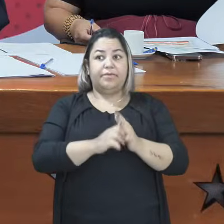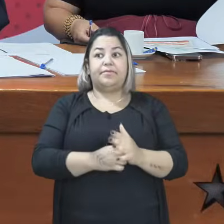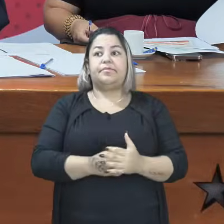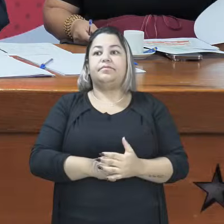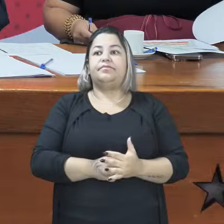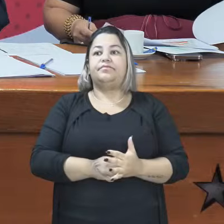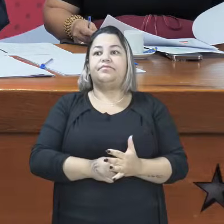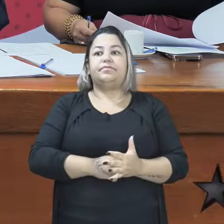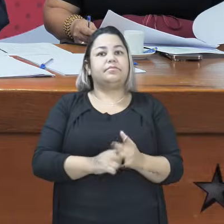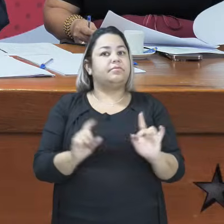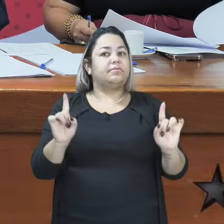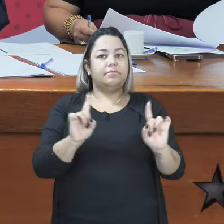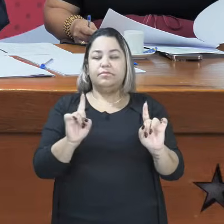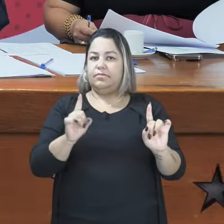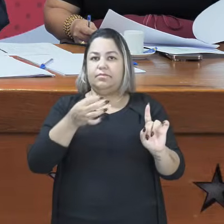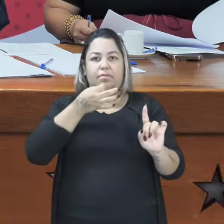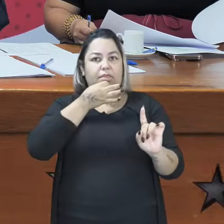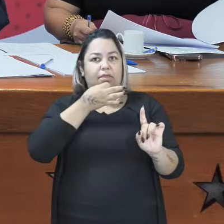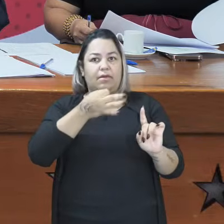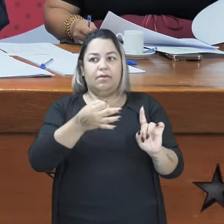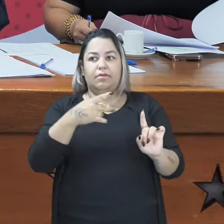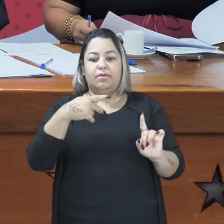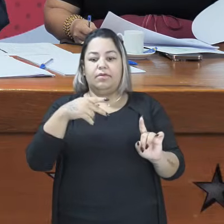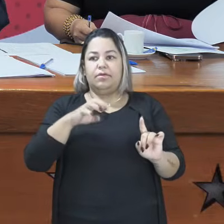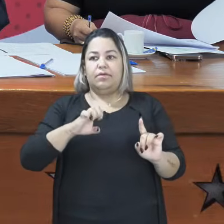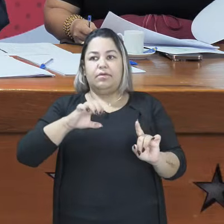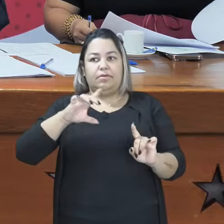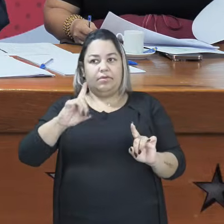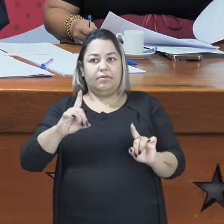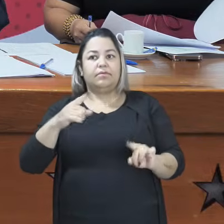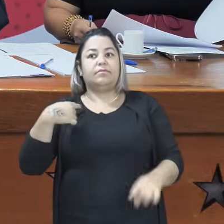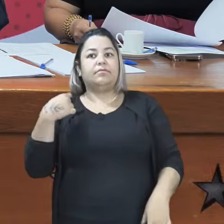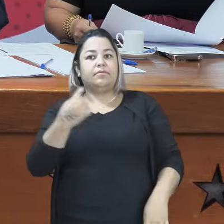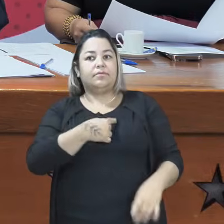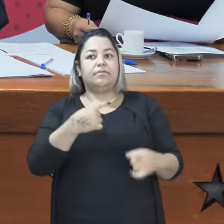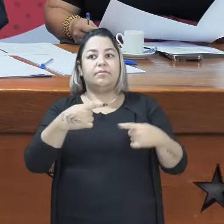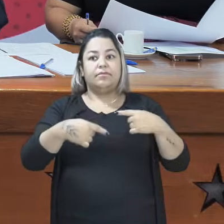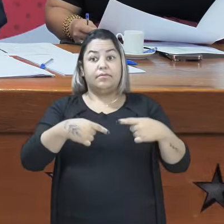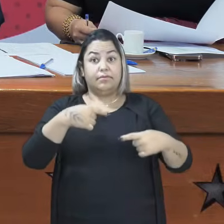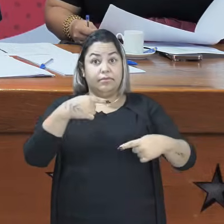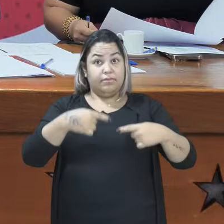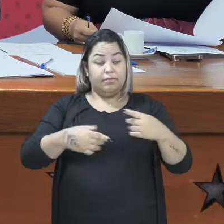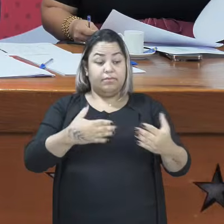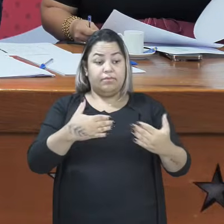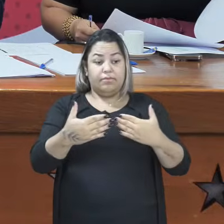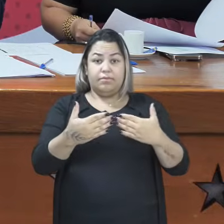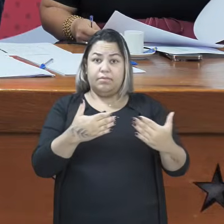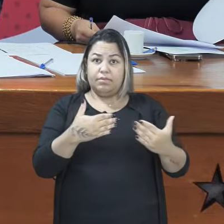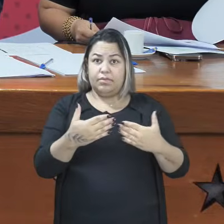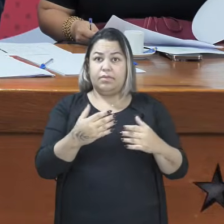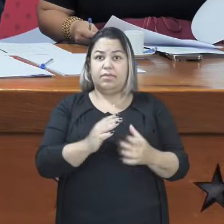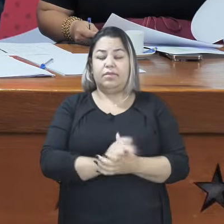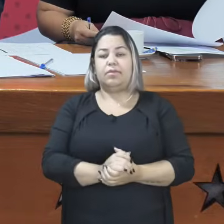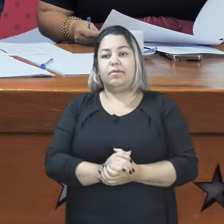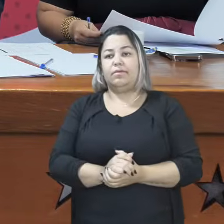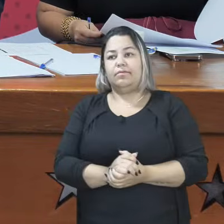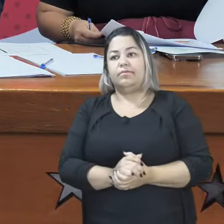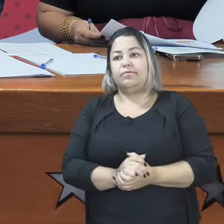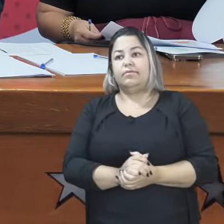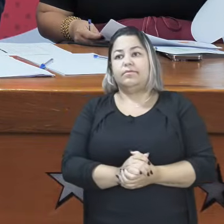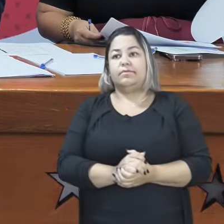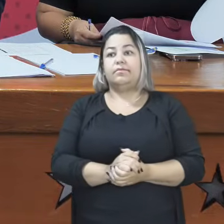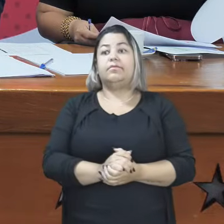Não sou eu que estou propondo. O PED, que nós debatemos internamente, né, os rumos